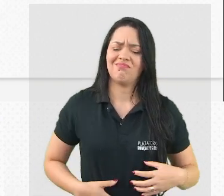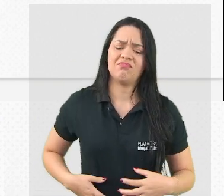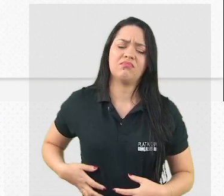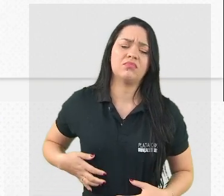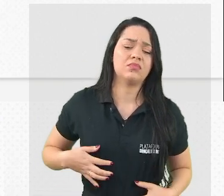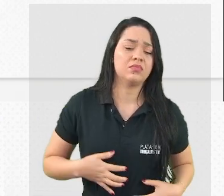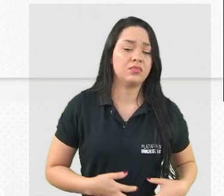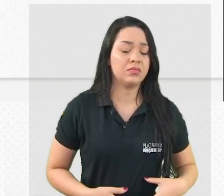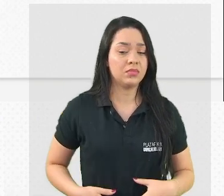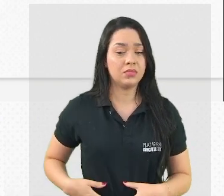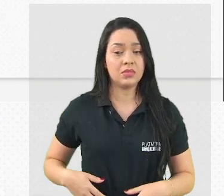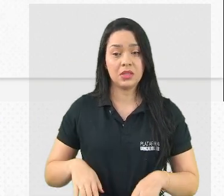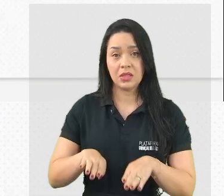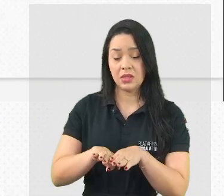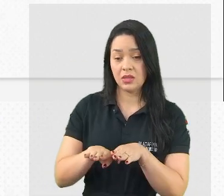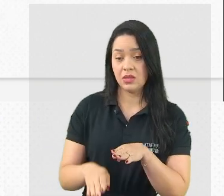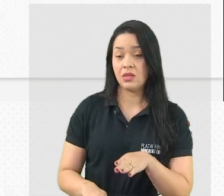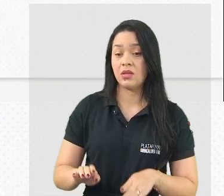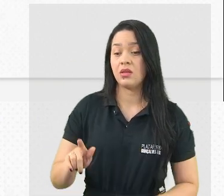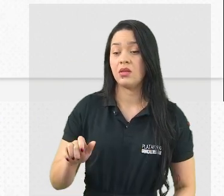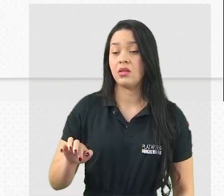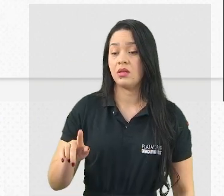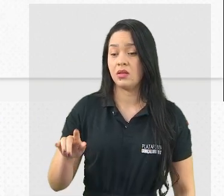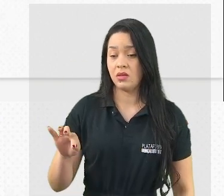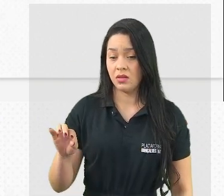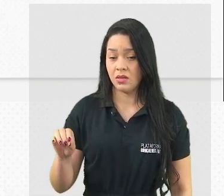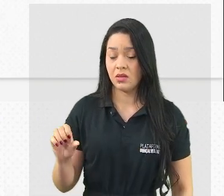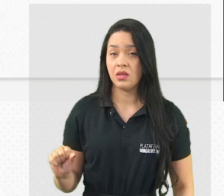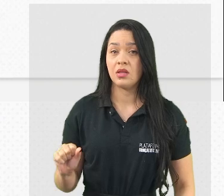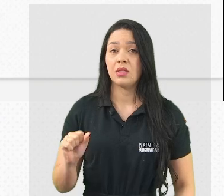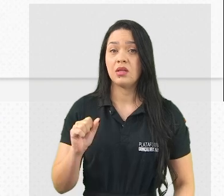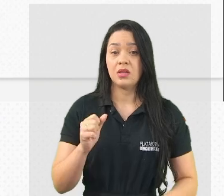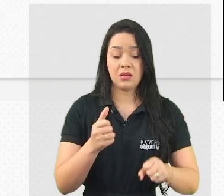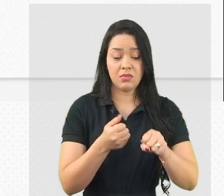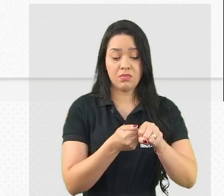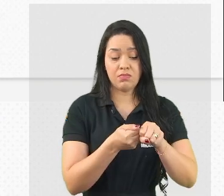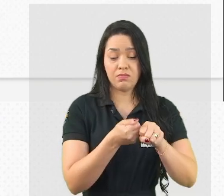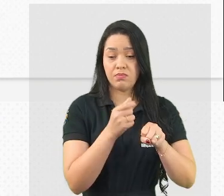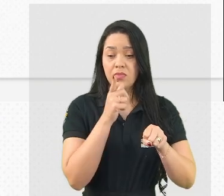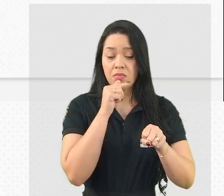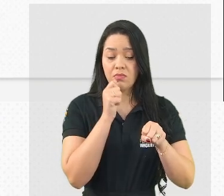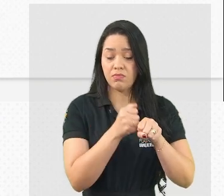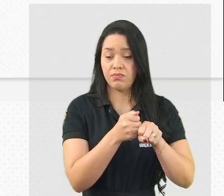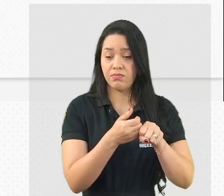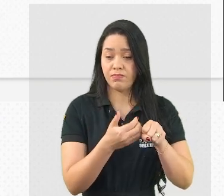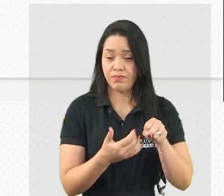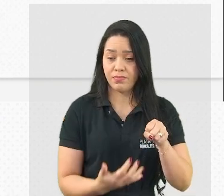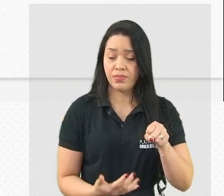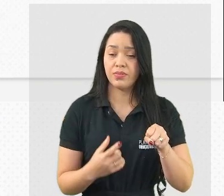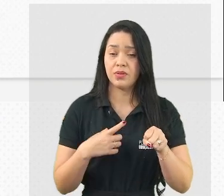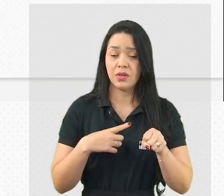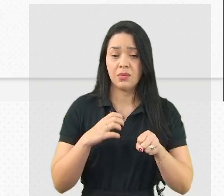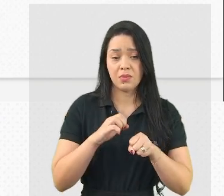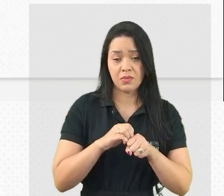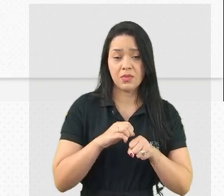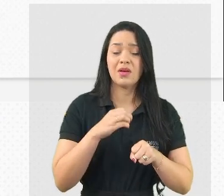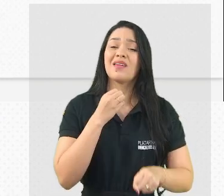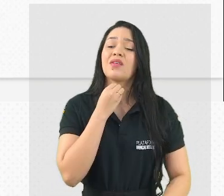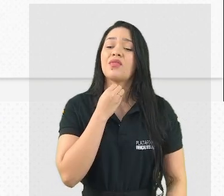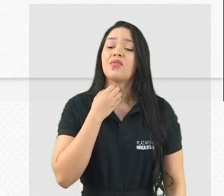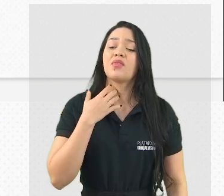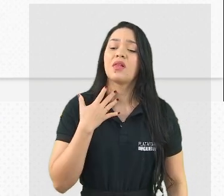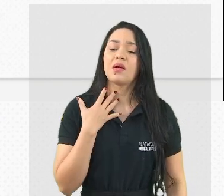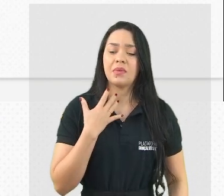irritação, desequilíbrio de eletrólise e sangramento retal. Ora, se eu forço o vômito, eu vou causar uma inflamação na minha